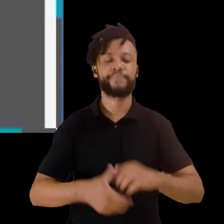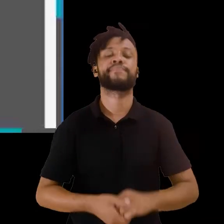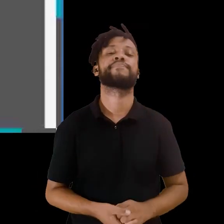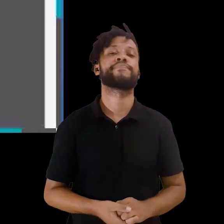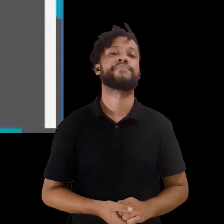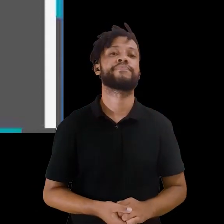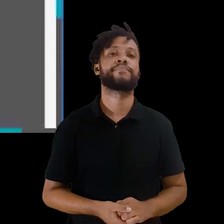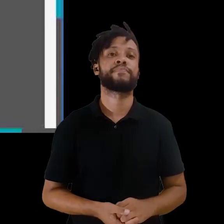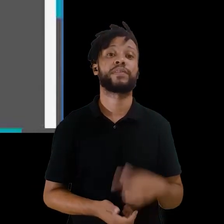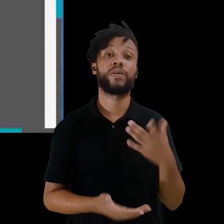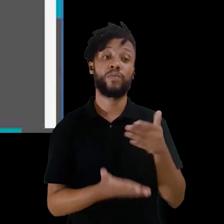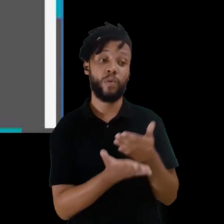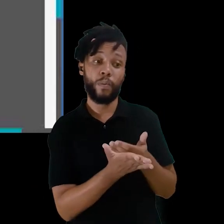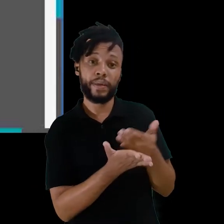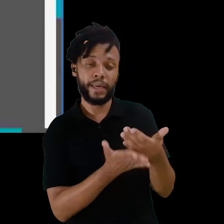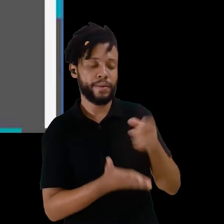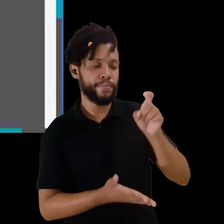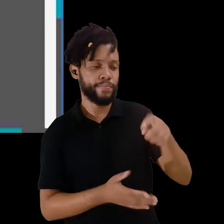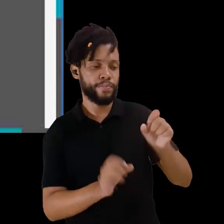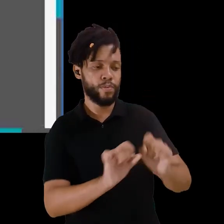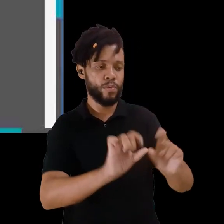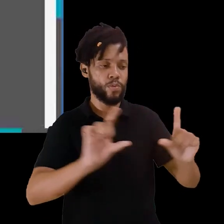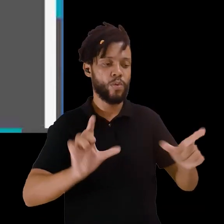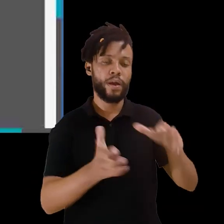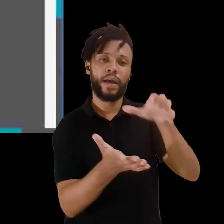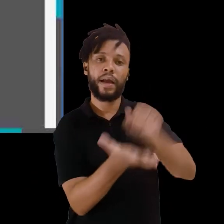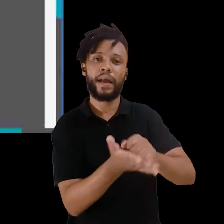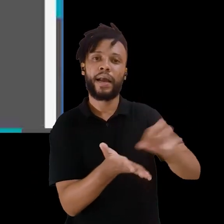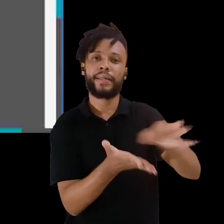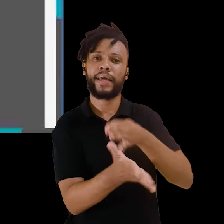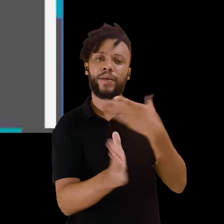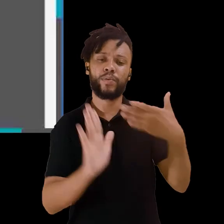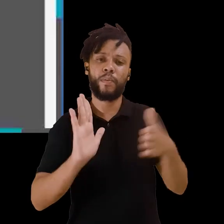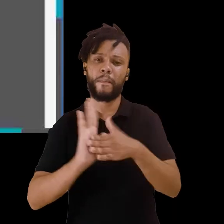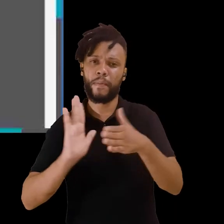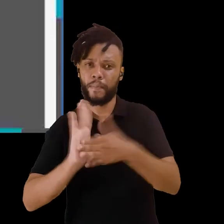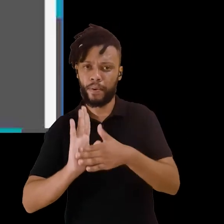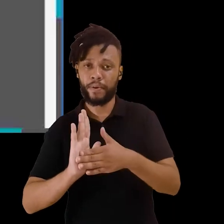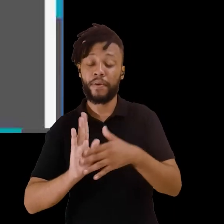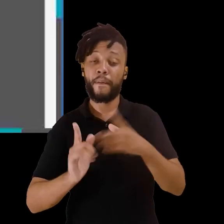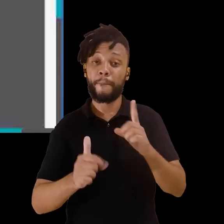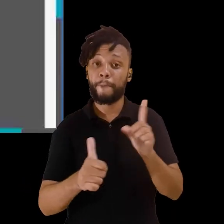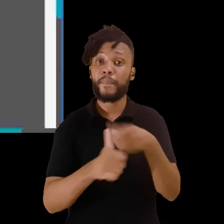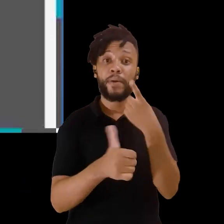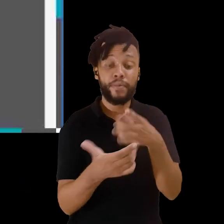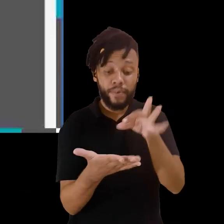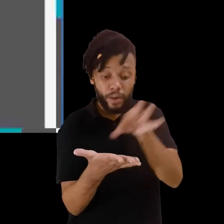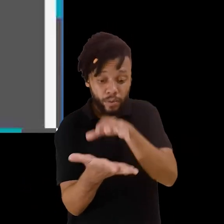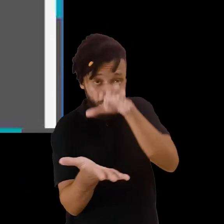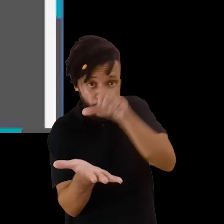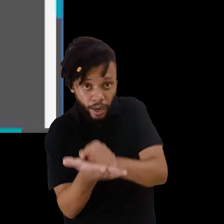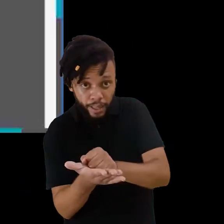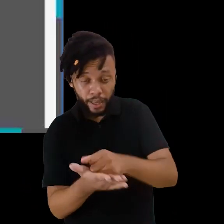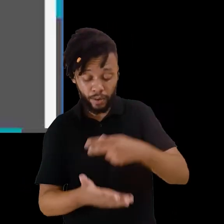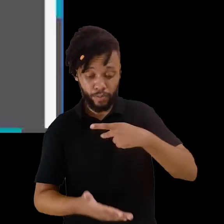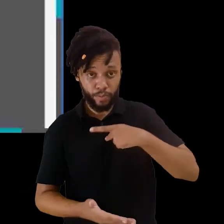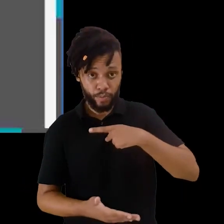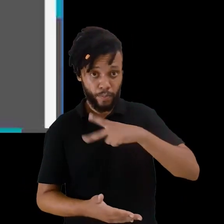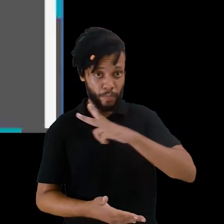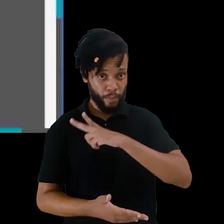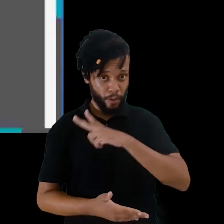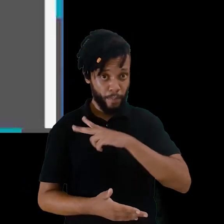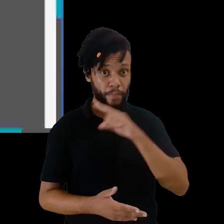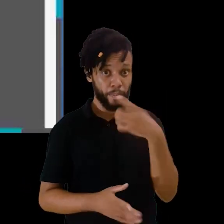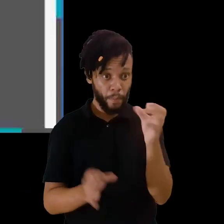Eu vou começar aqui com o cadastro do proponente, porque você primeiro faz o seu cadastro para depois cadastrar